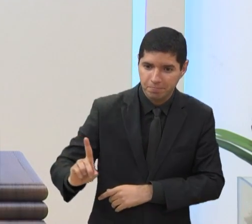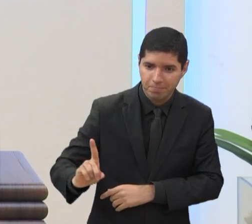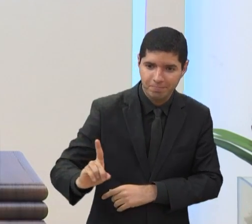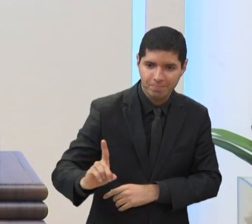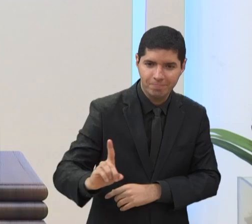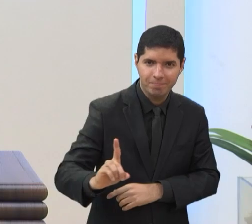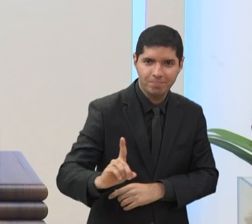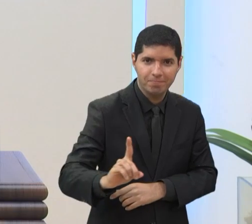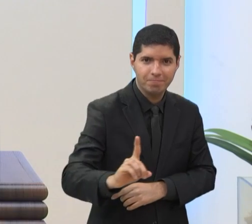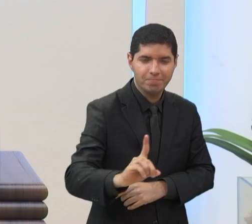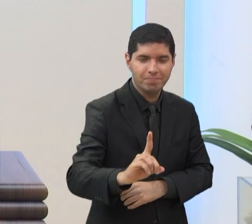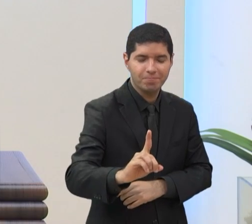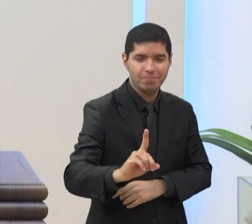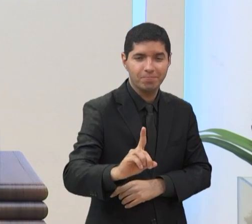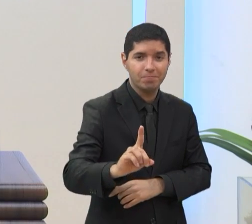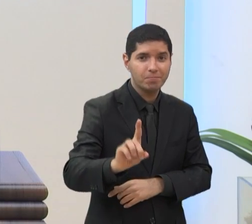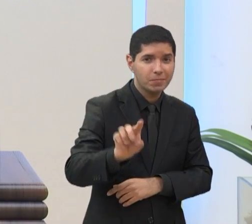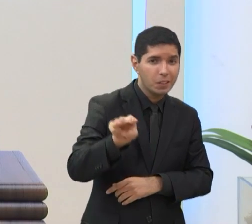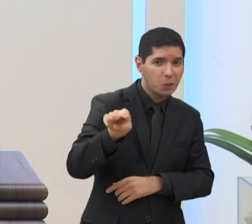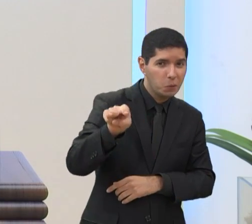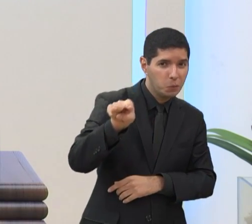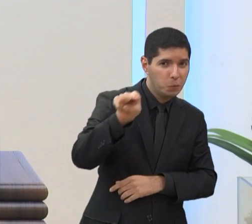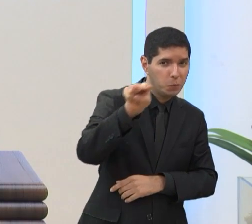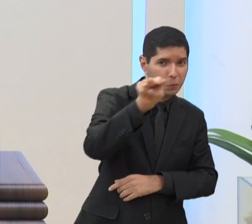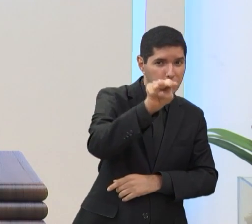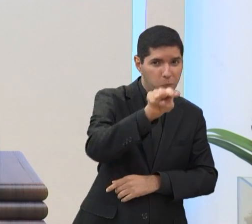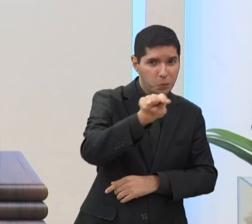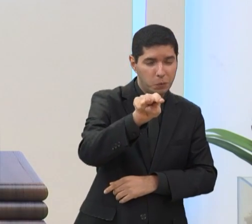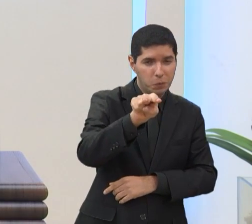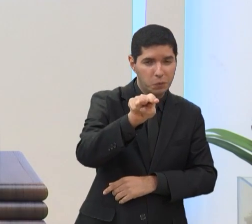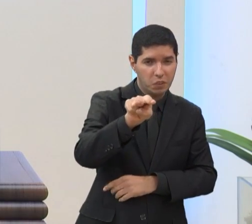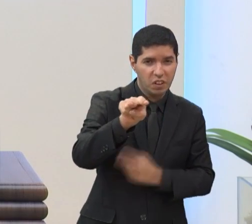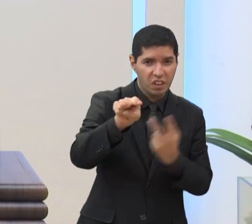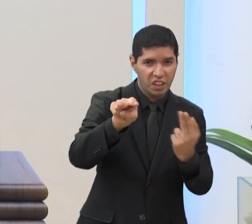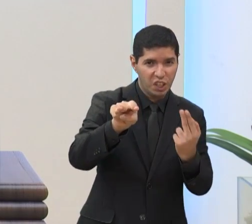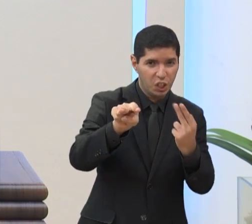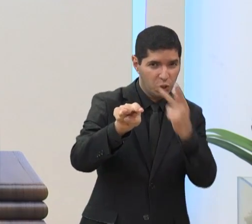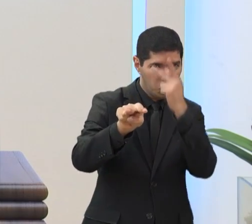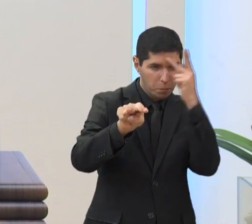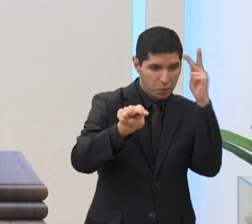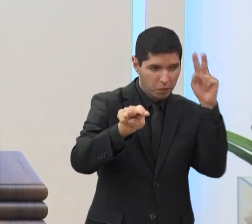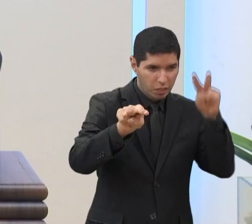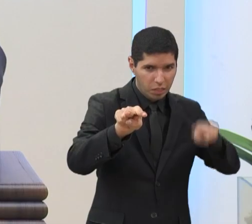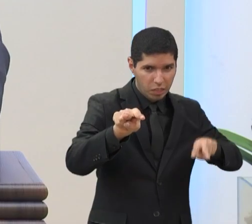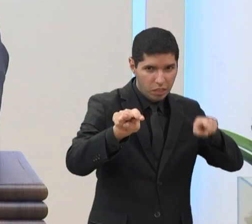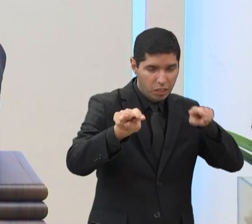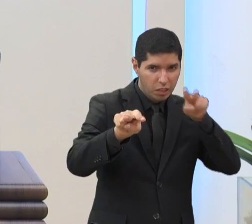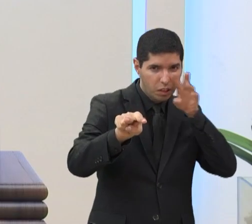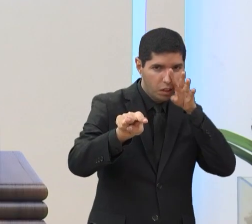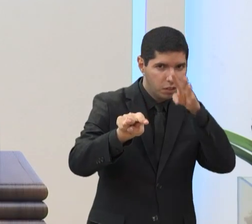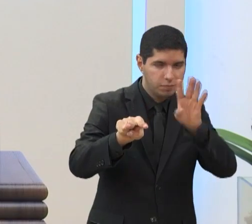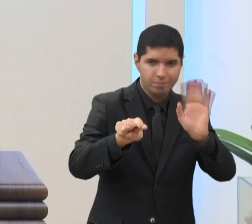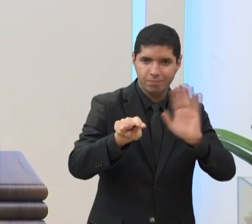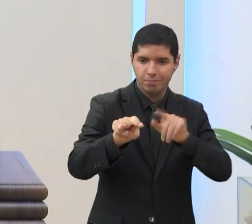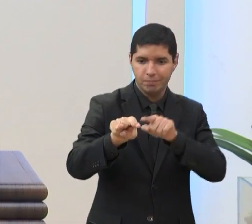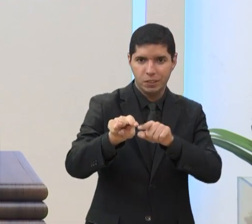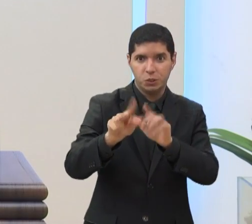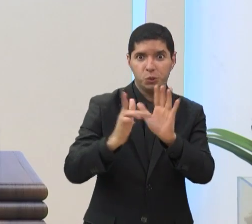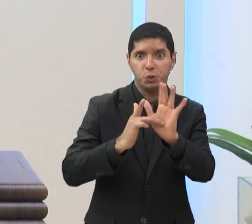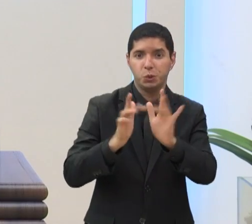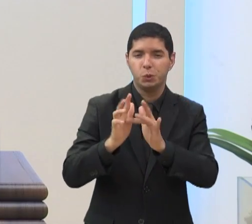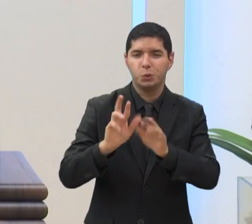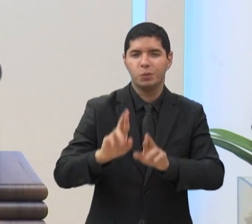você e está te olhando não com o olhar do homem, aleluia, que